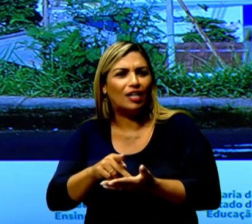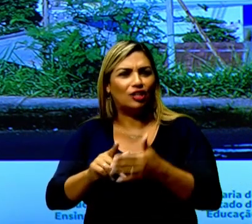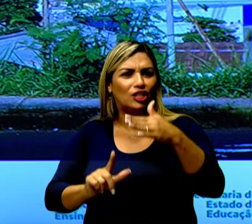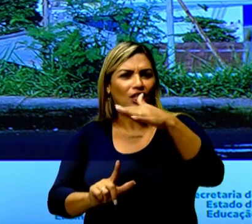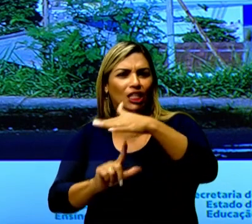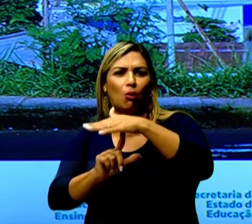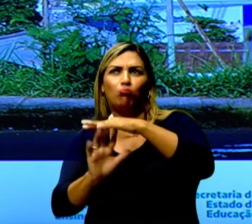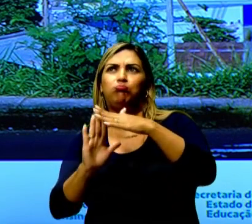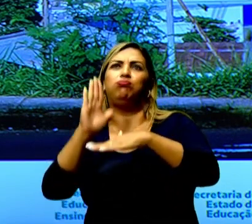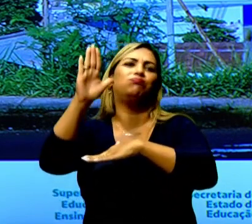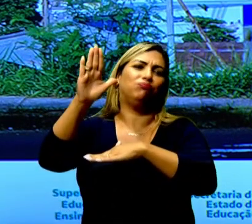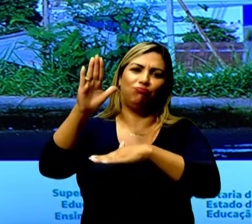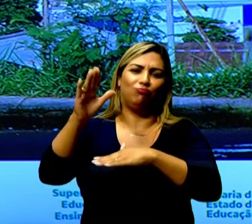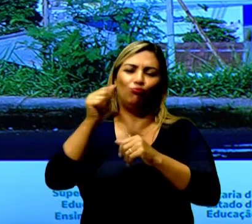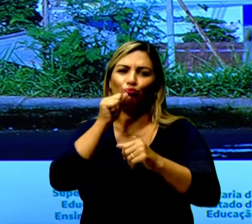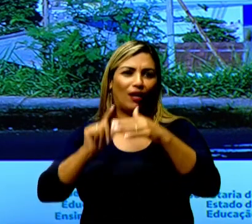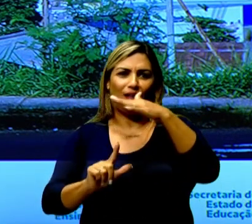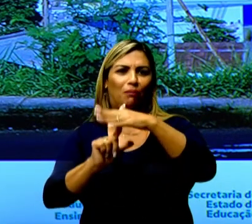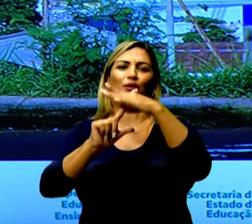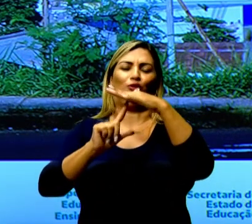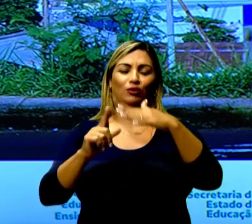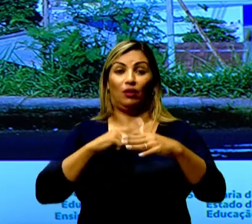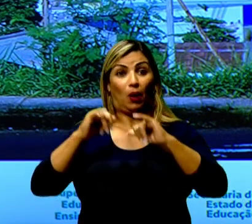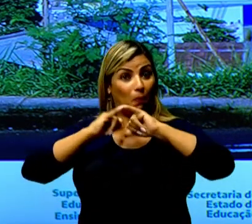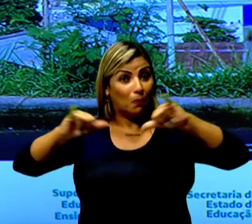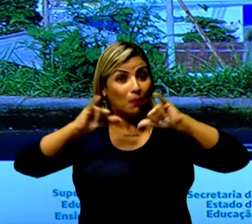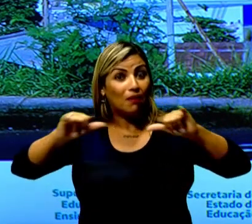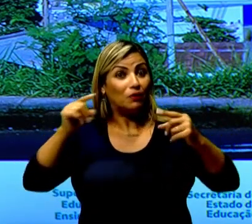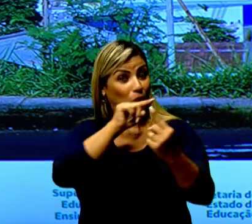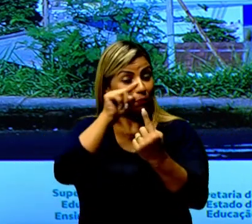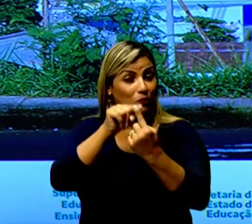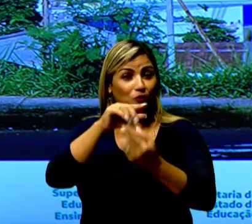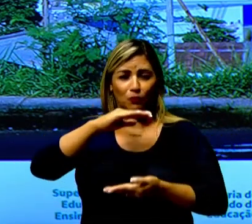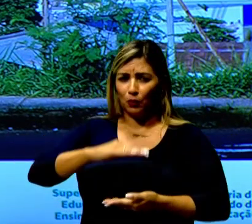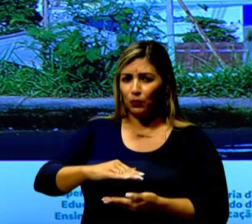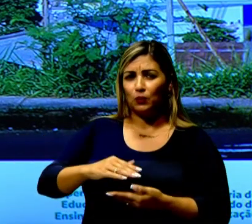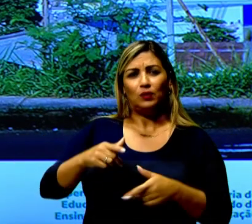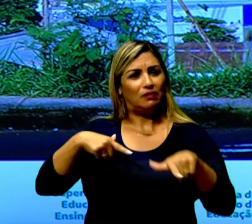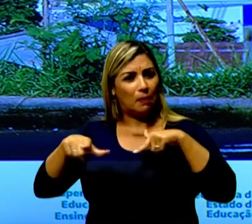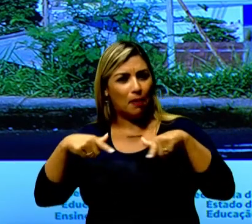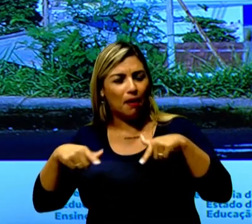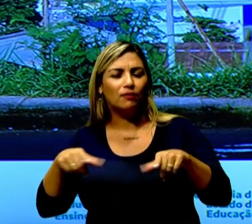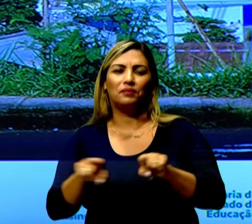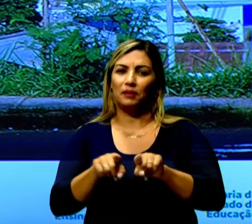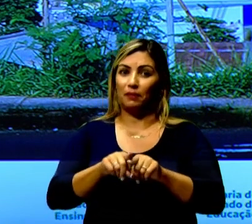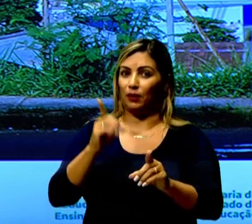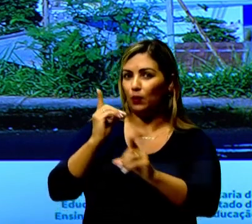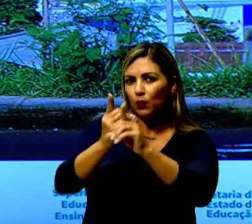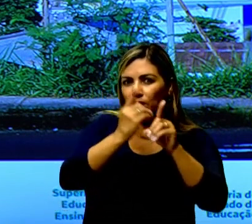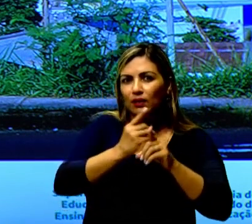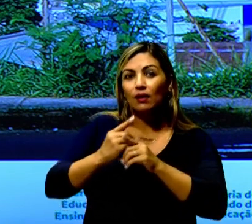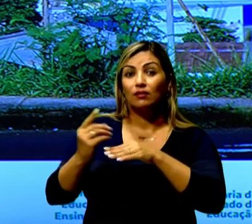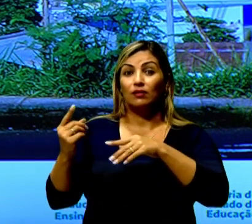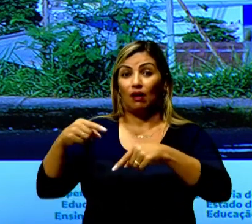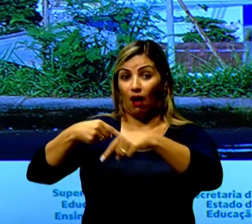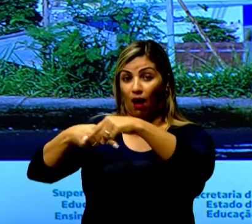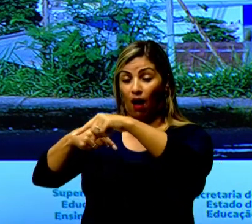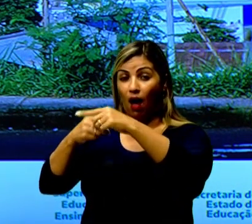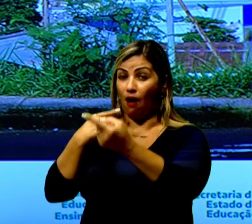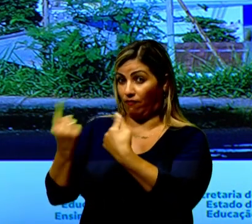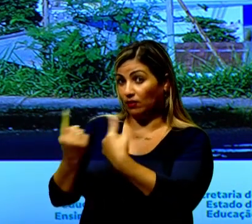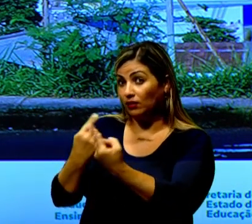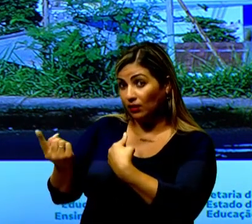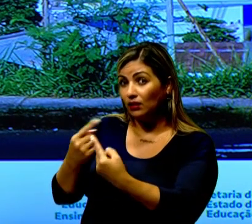informação e essa propaganda o objetivo de anunciar produtos e serviços encontramos geralmente têm avenida